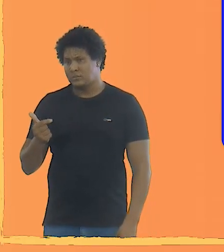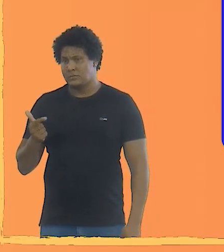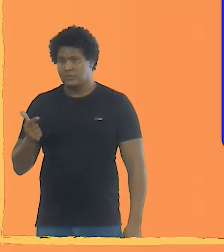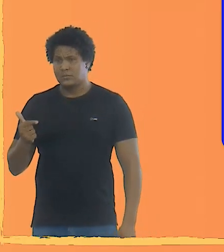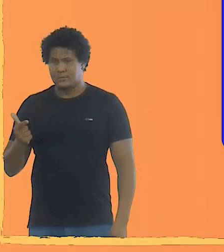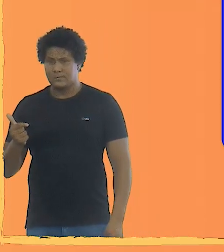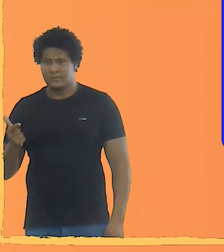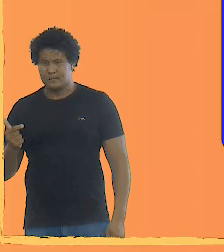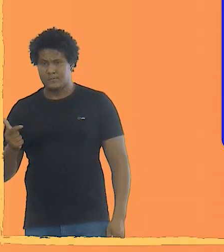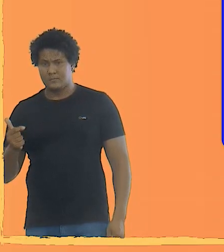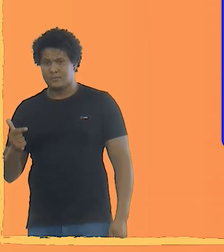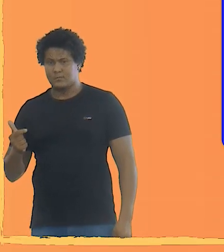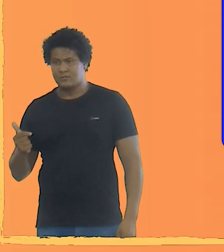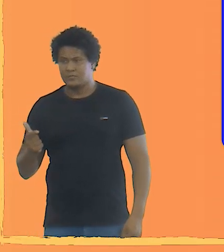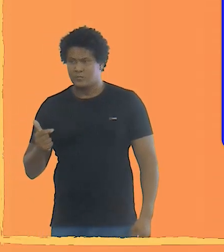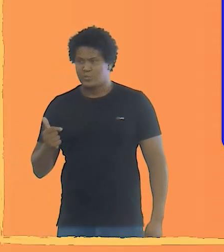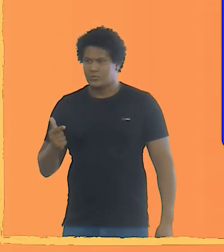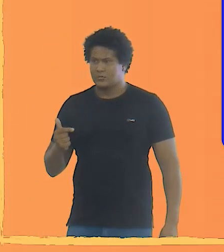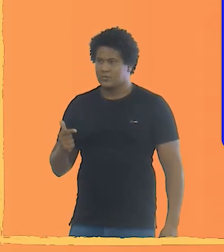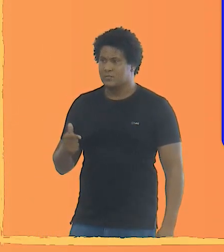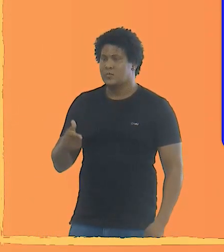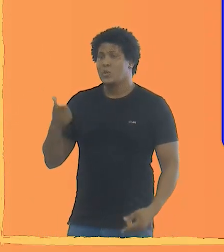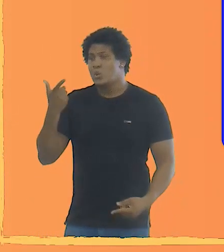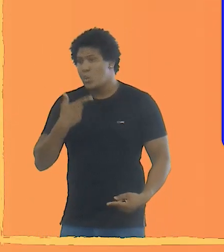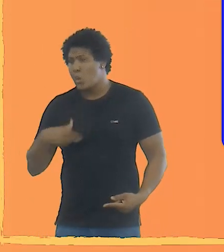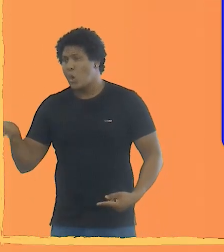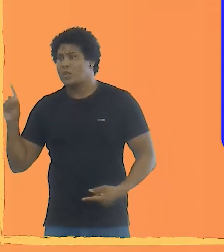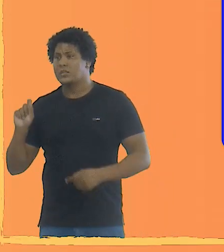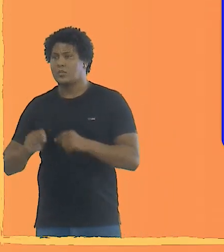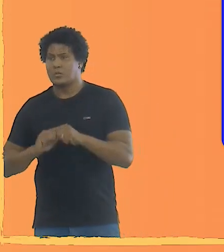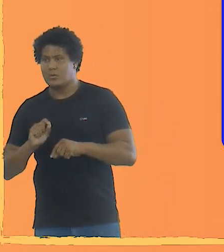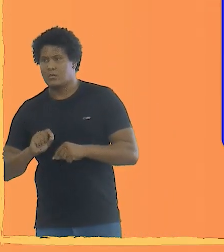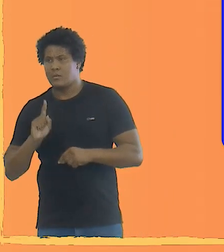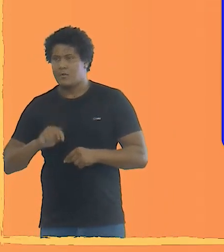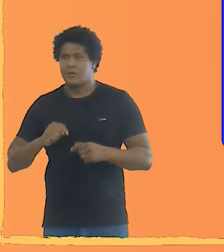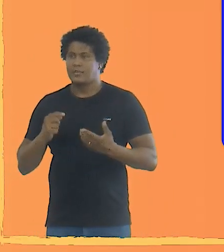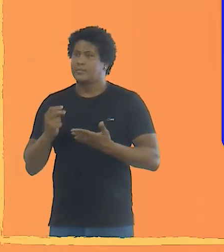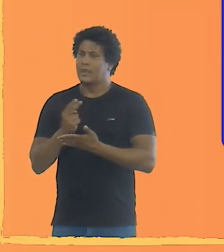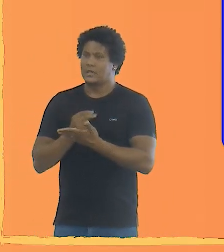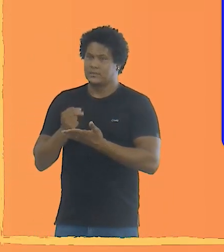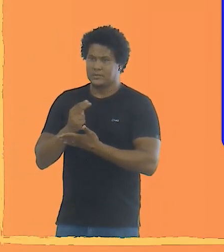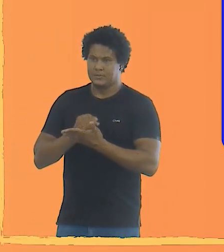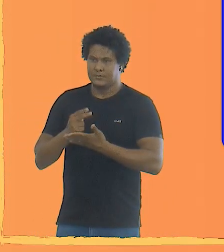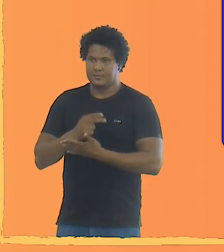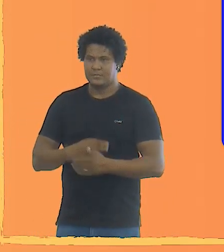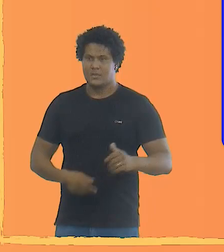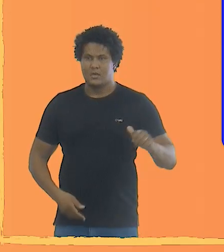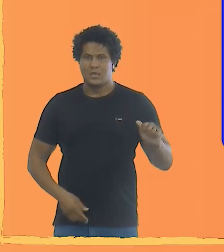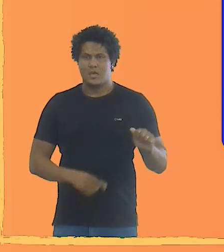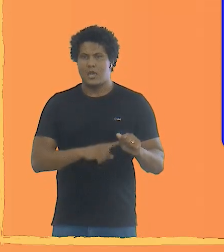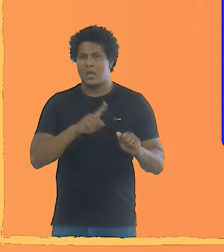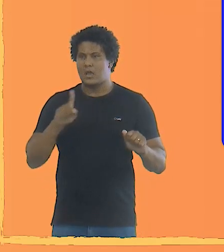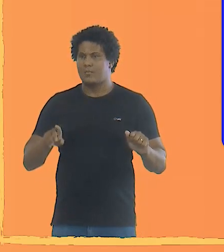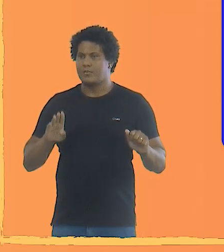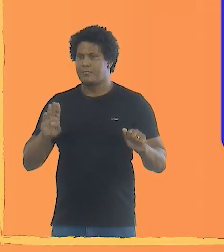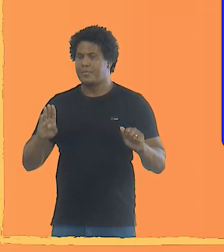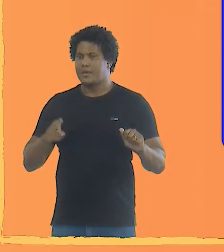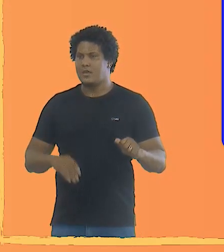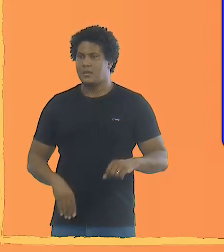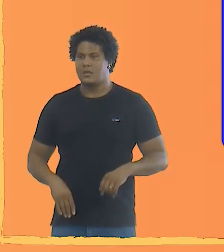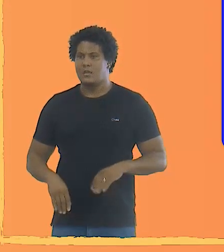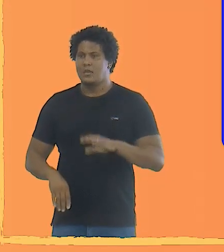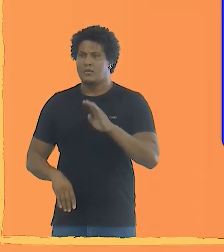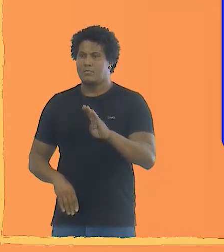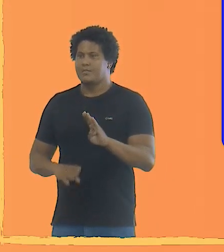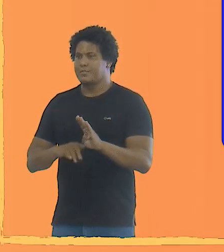A outra possibilidade seria a partir desse desenho aqui, ó. Você vai sair do A para o D e do D para o C. Quantas